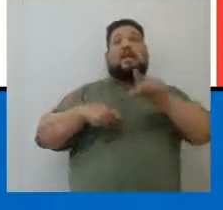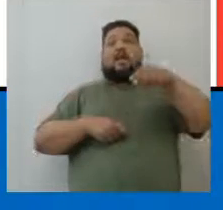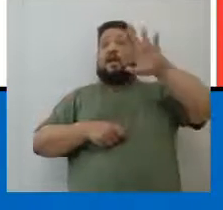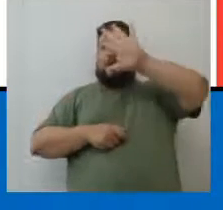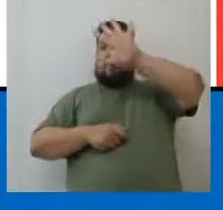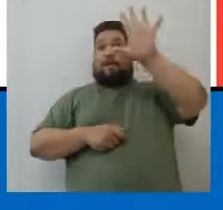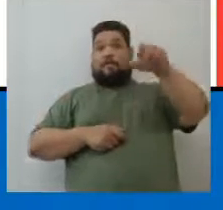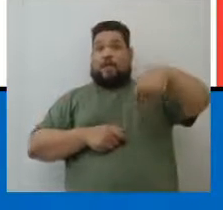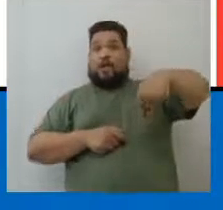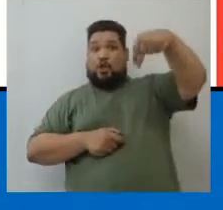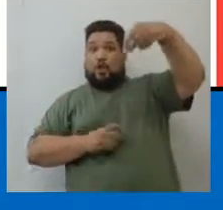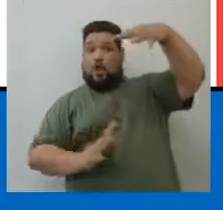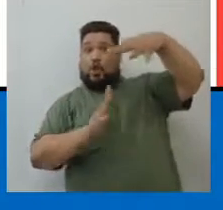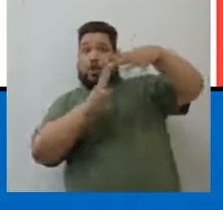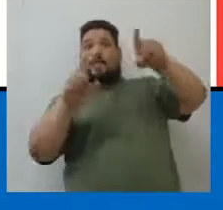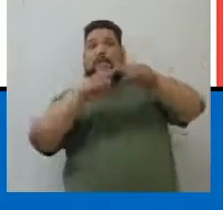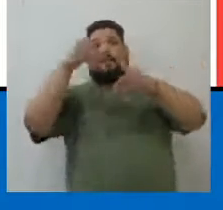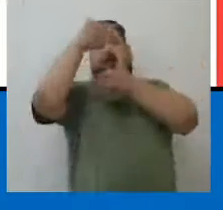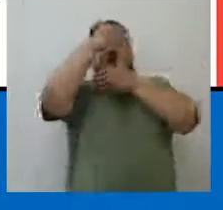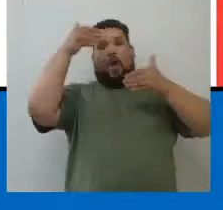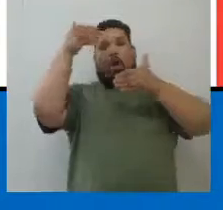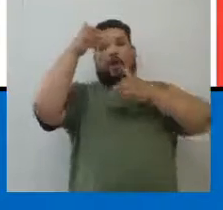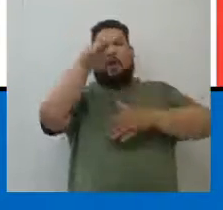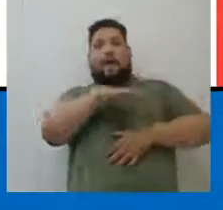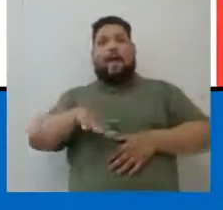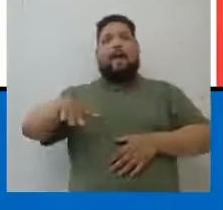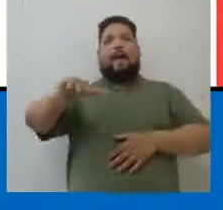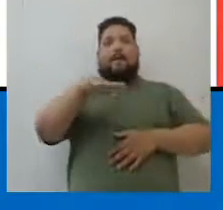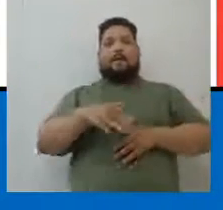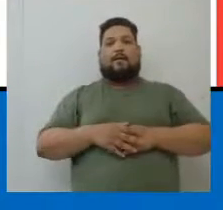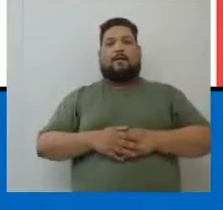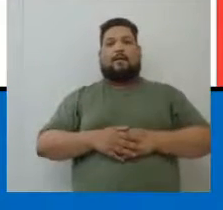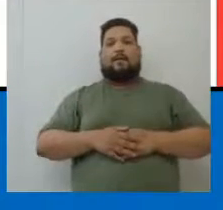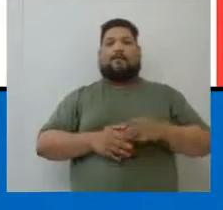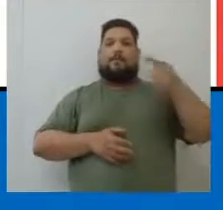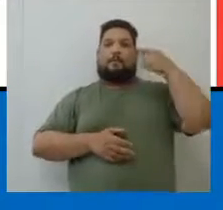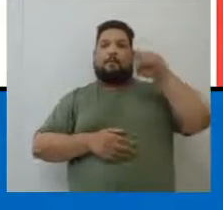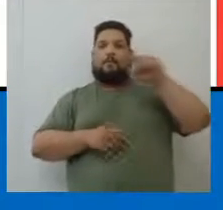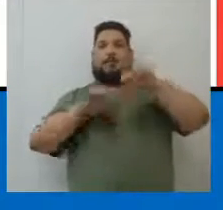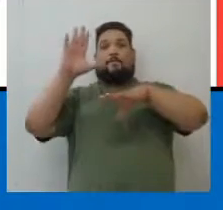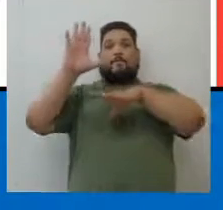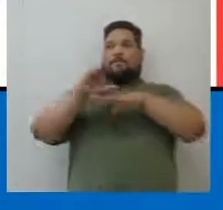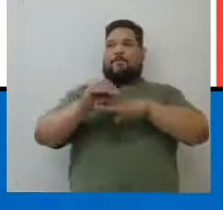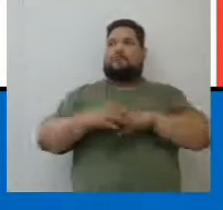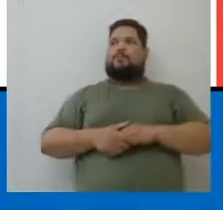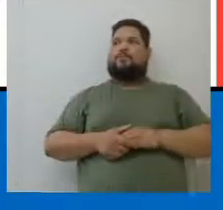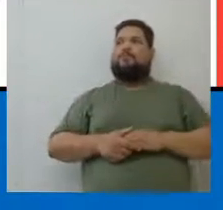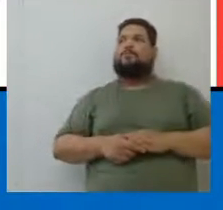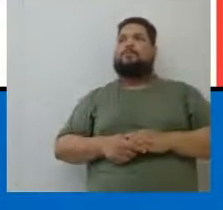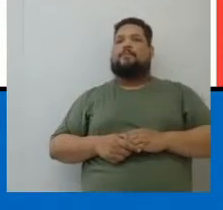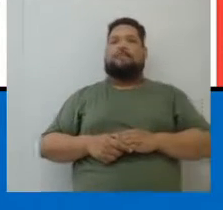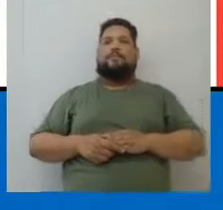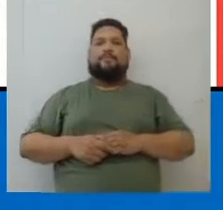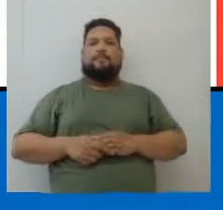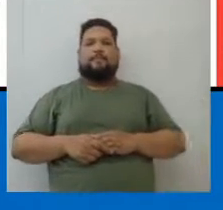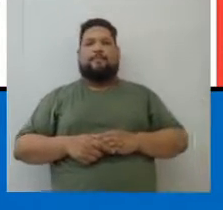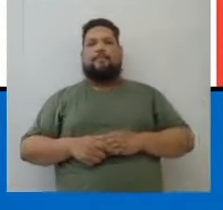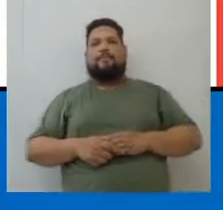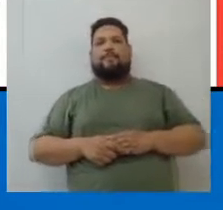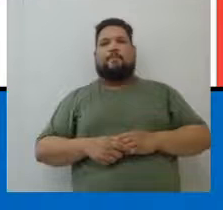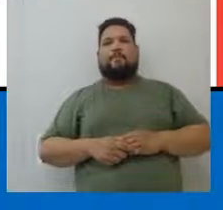e Oriente Médio, tá? E aí mostra a foto, tá? Marcante aqui, ó, essa charge marcante, tá?